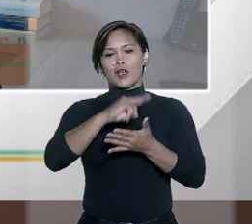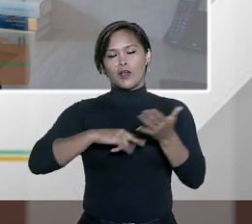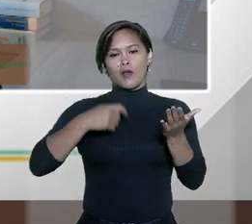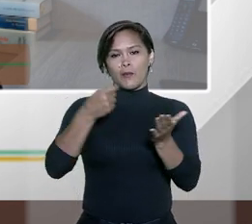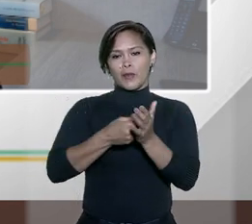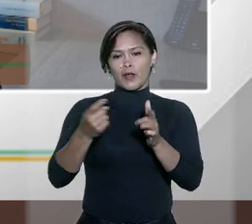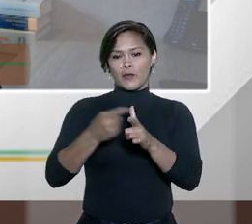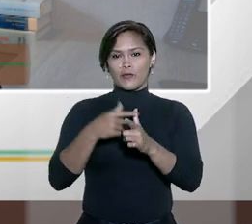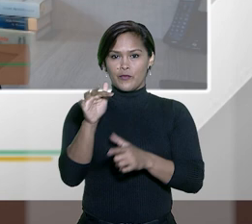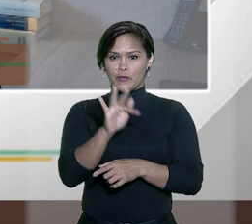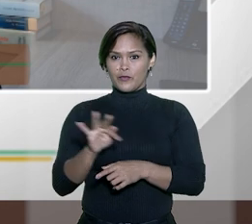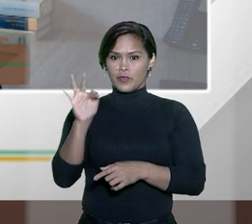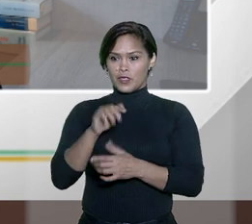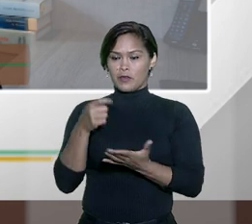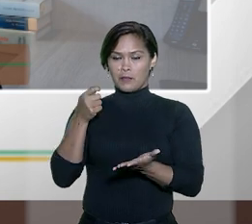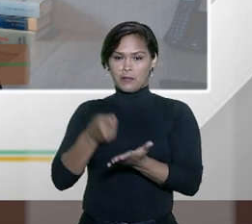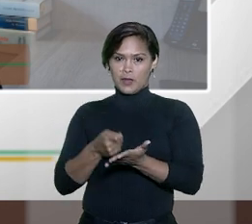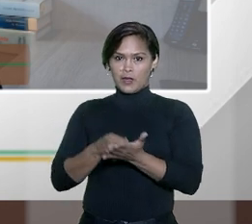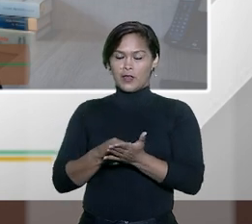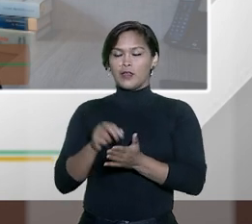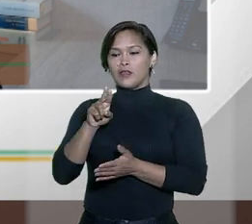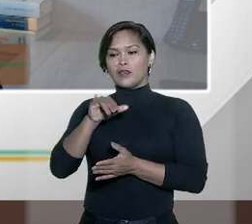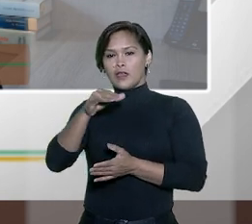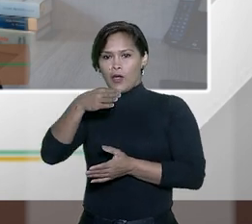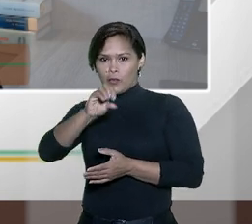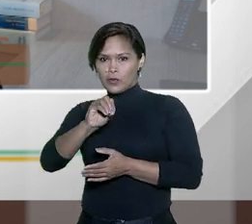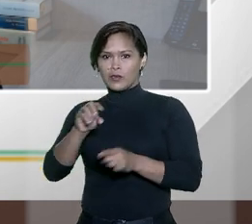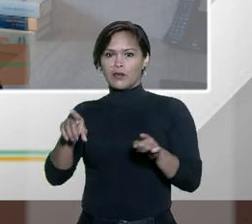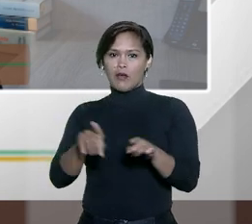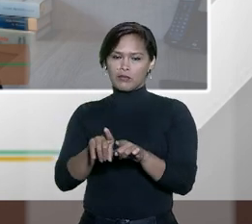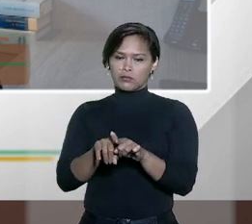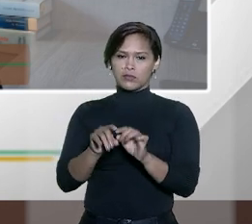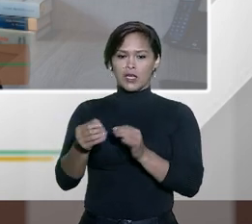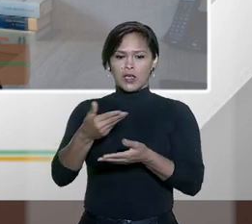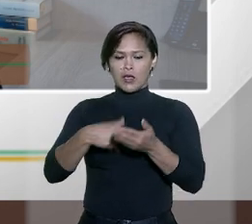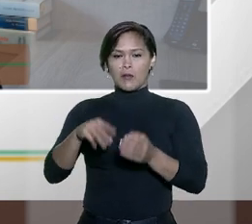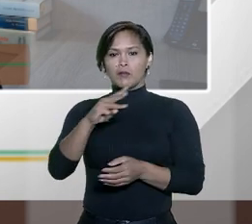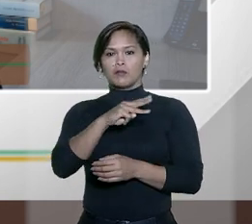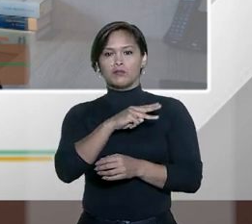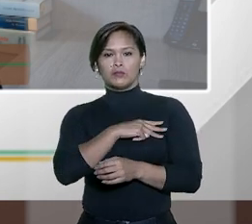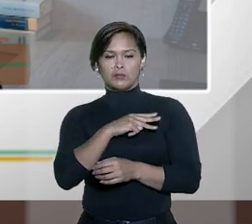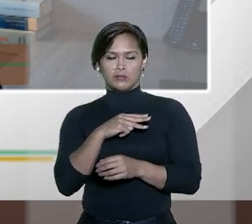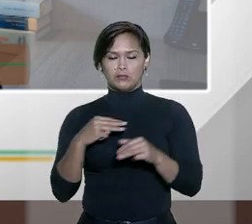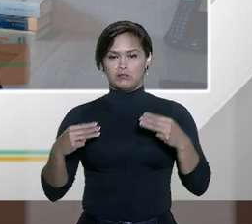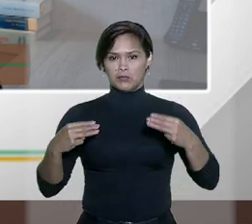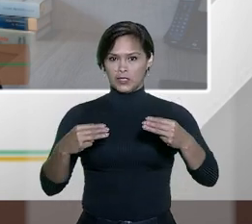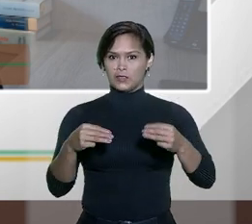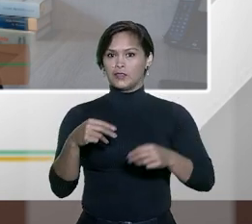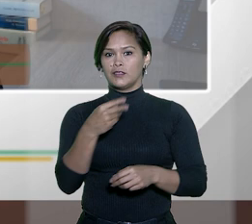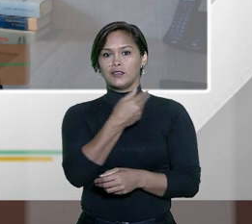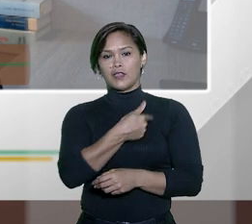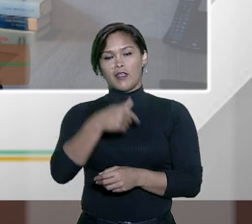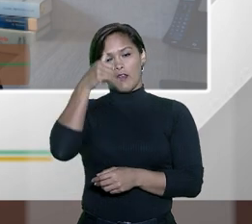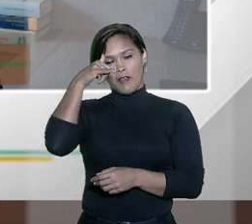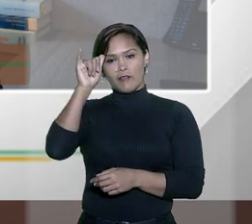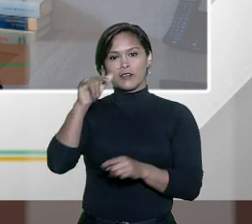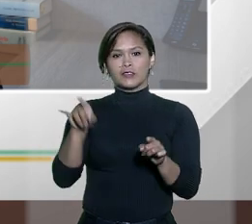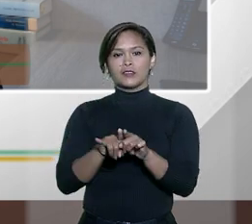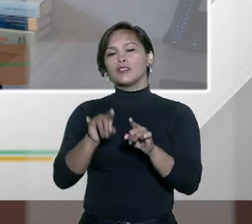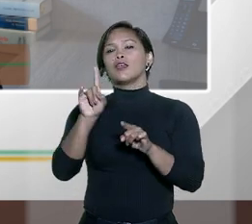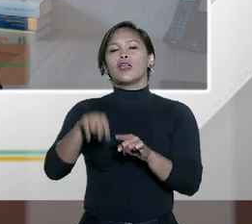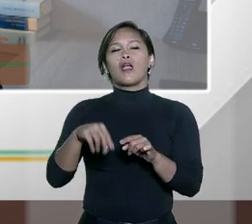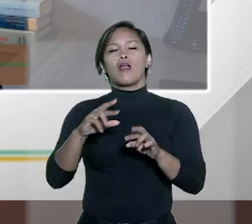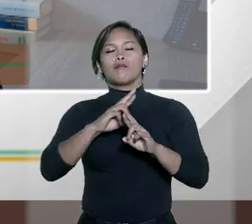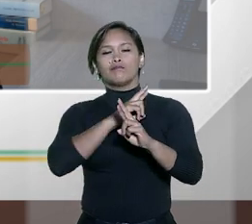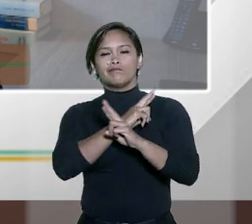precatórios federais a serem pagos, e a União Federal, né, através lá do Ministério da Fazenda, entendeu que deveria-se criar